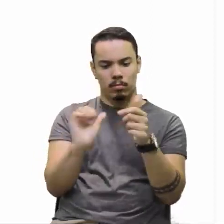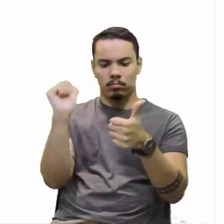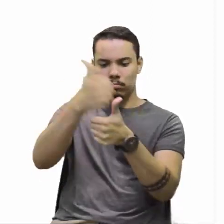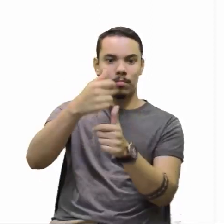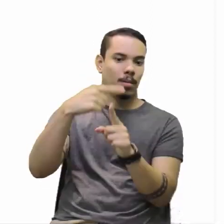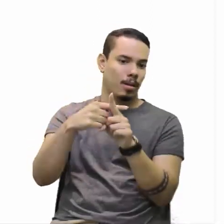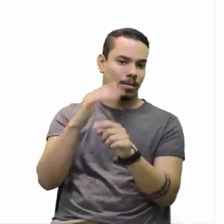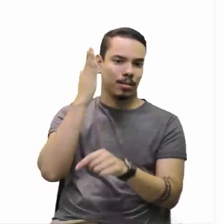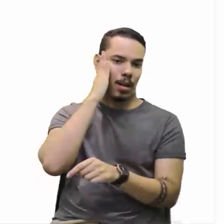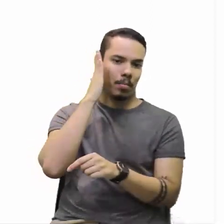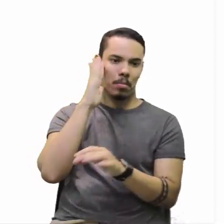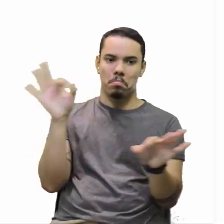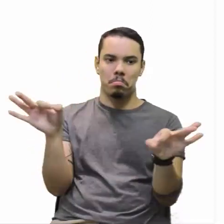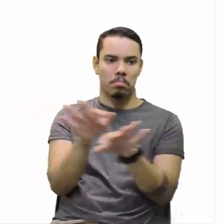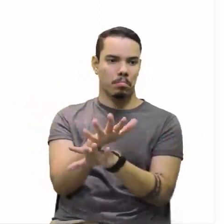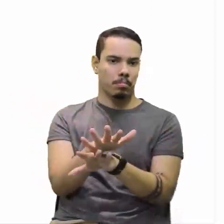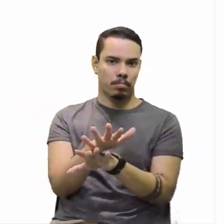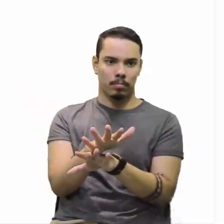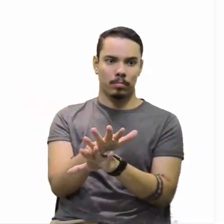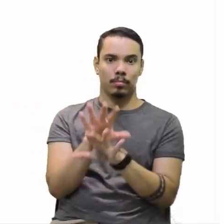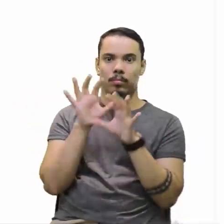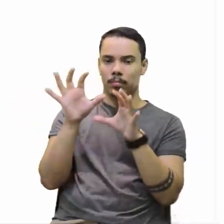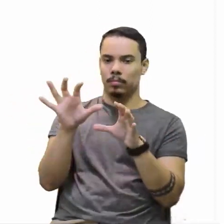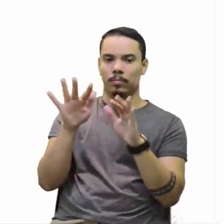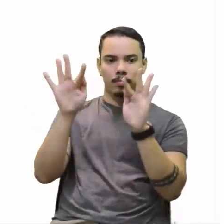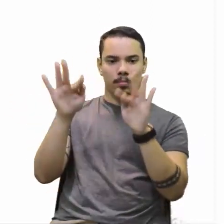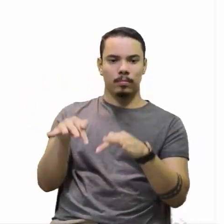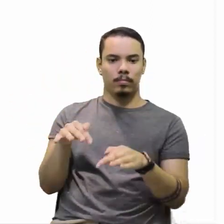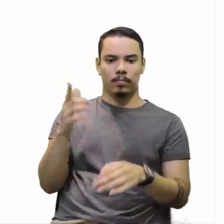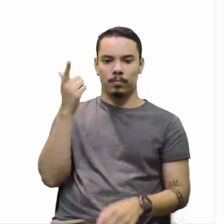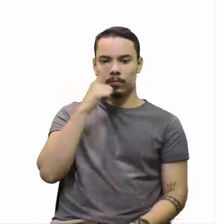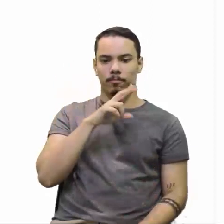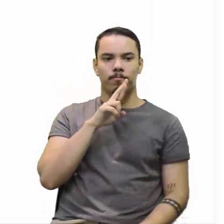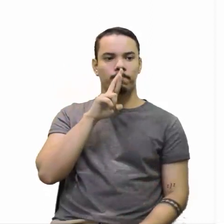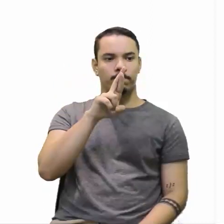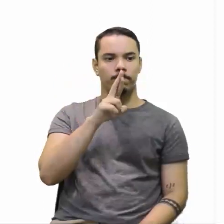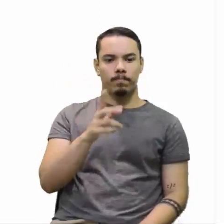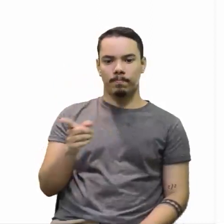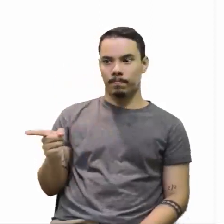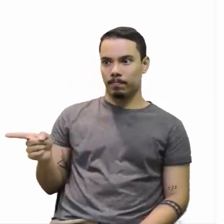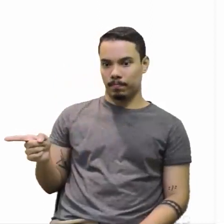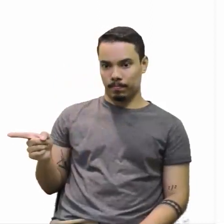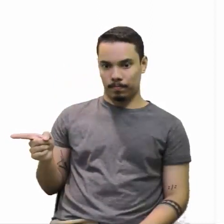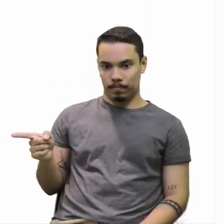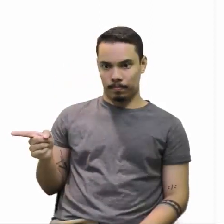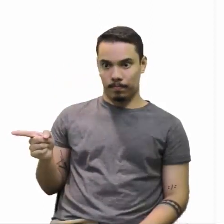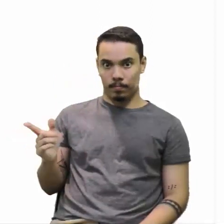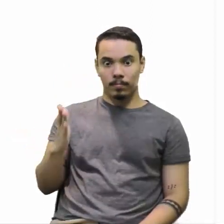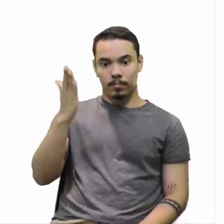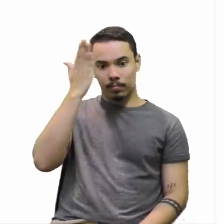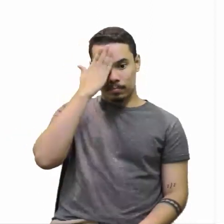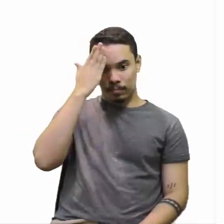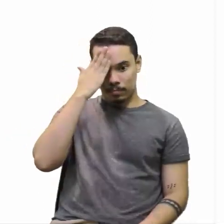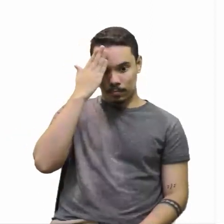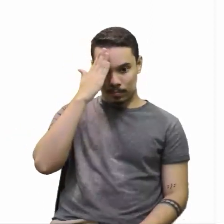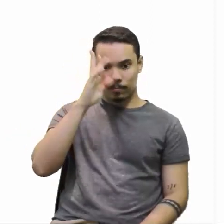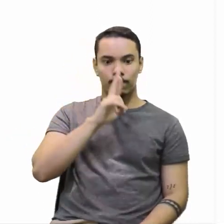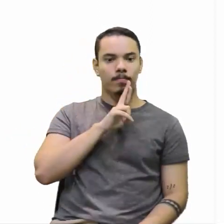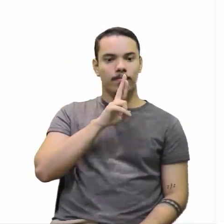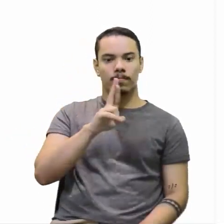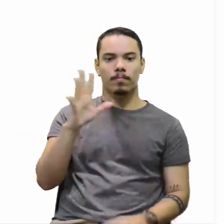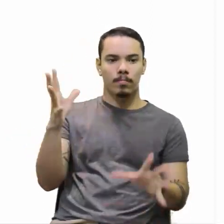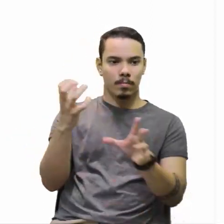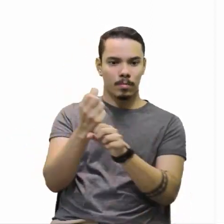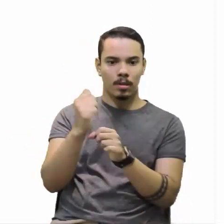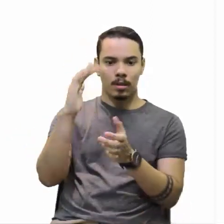Pronto. Já ficou aqui, 0,6 vezes 10 ao quadrado. Sabe que 10 ao quadrado é 100,